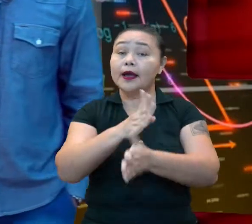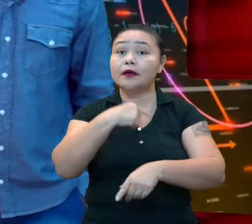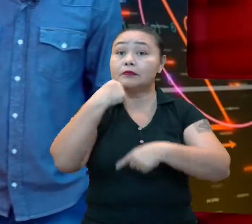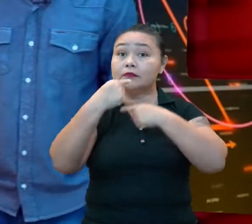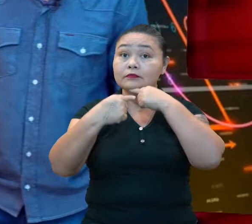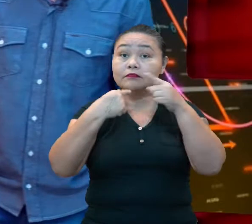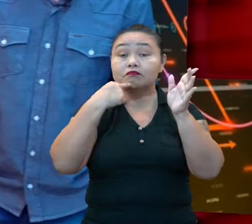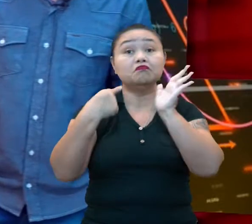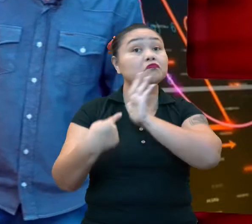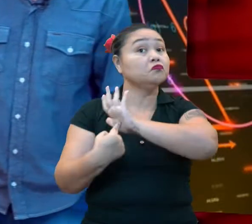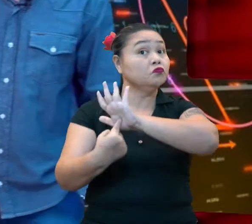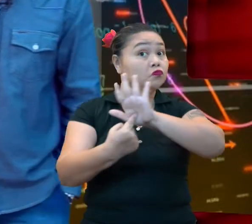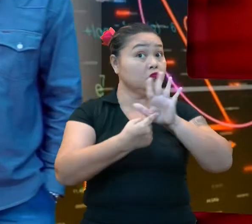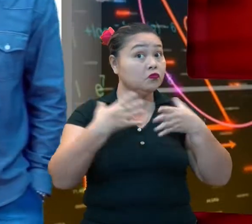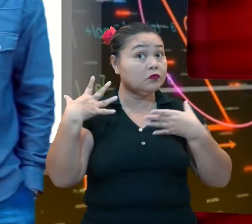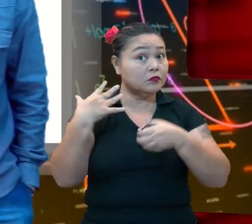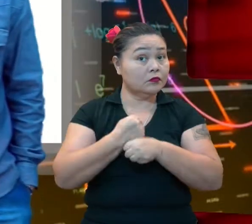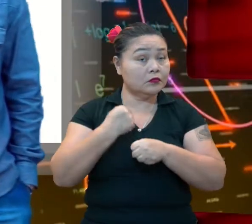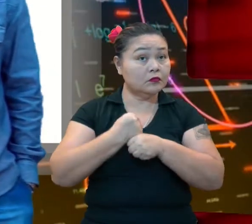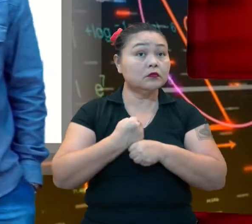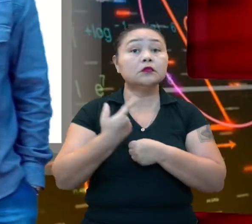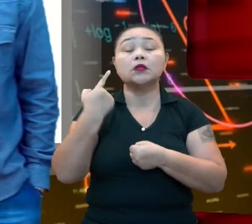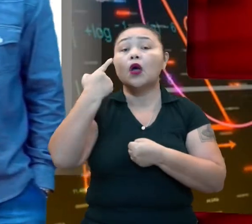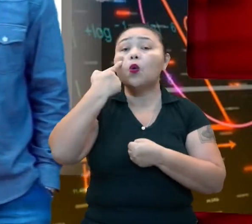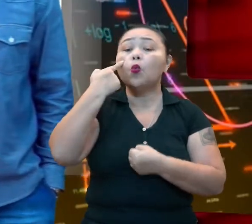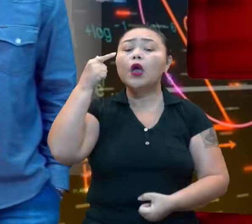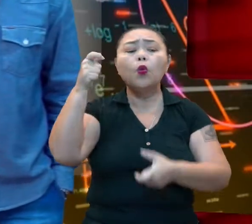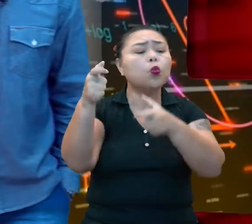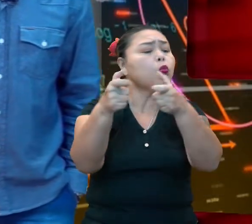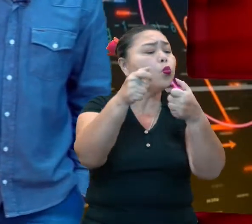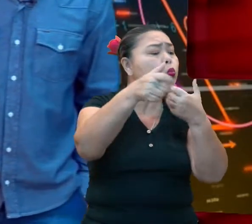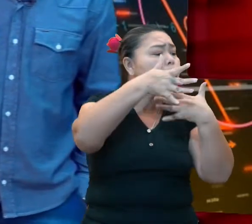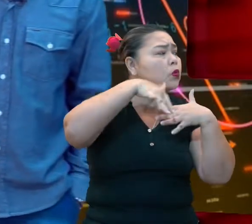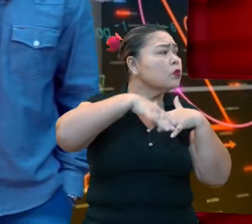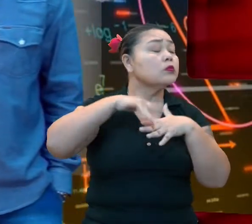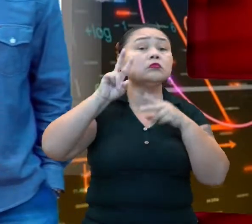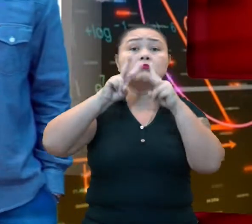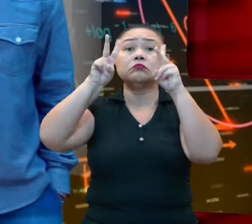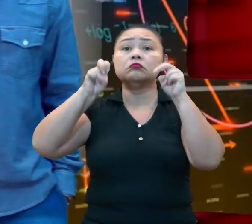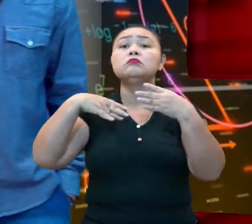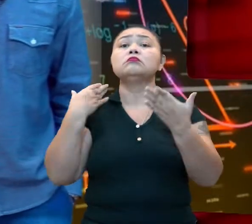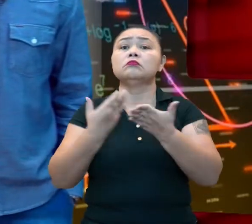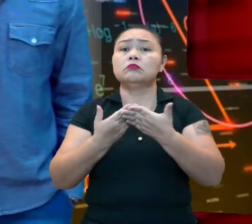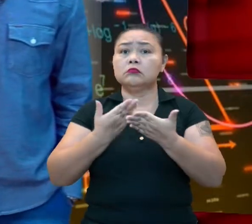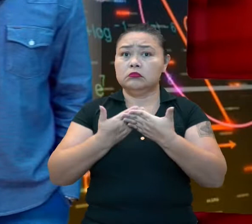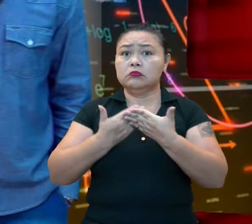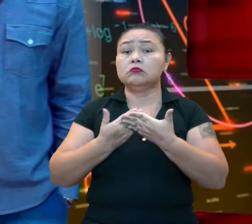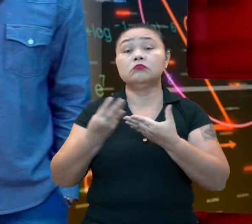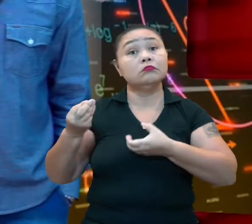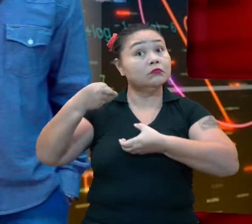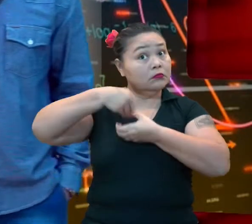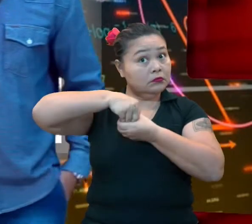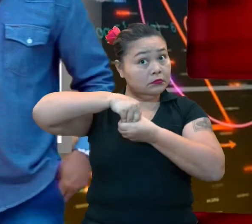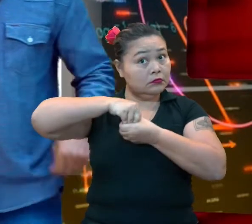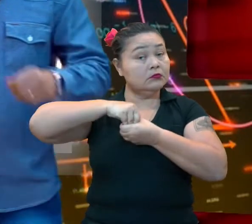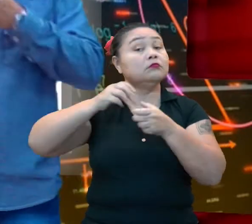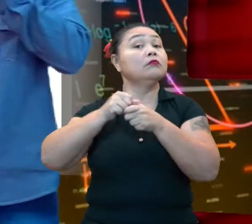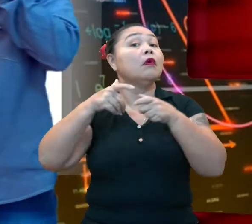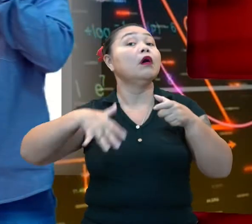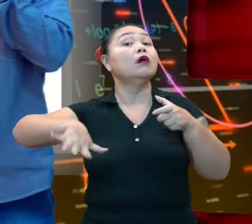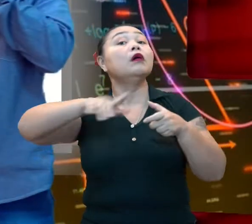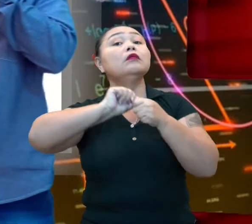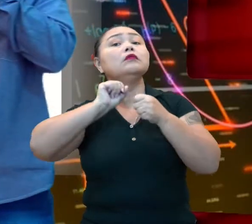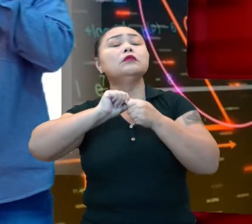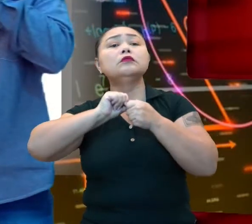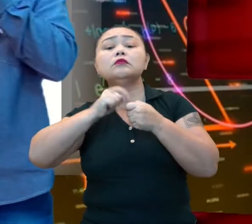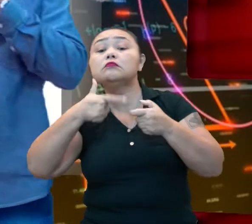cálculo. Né? É aqui que a gente vê onde a matemática, dentro desse assunto estudado, está sendo inserida. E na maioria das vezes a gente busca